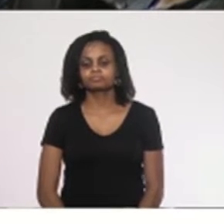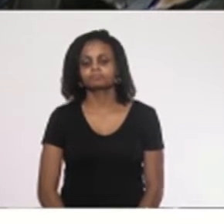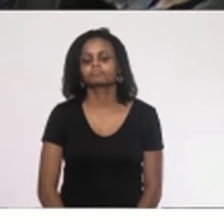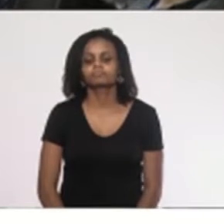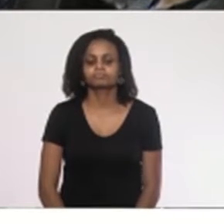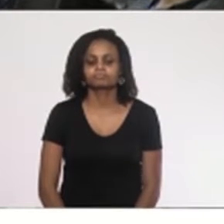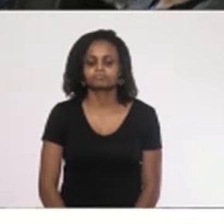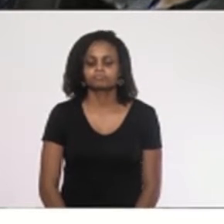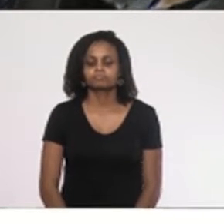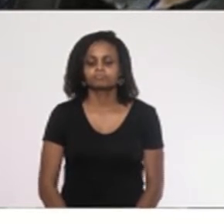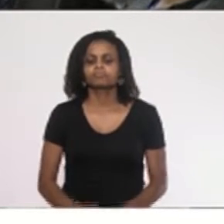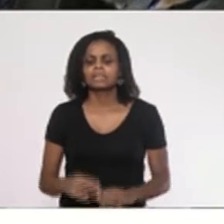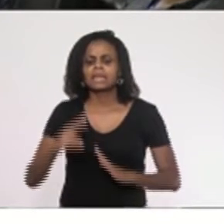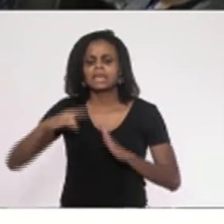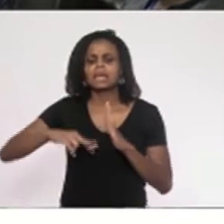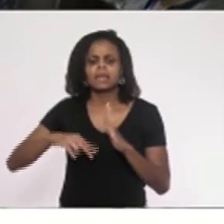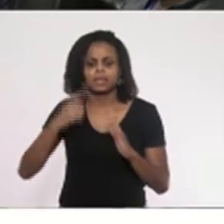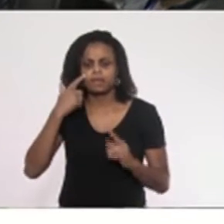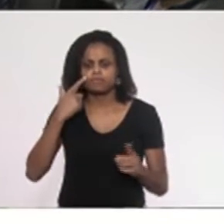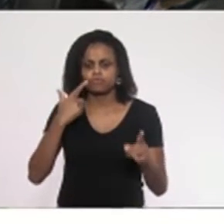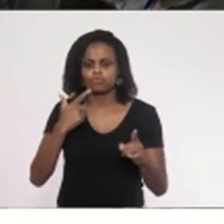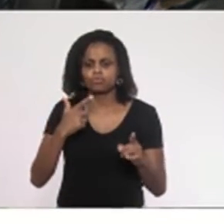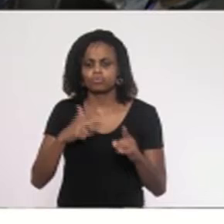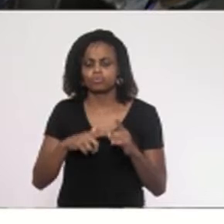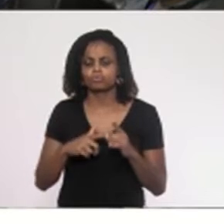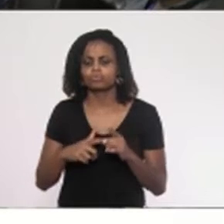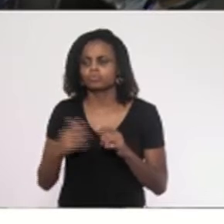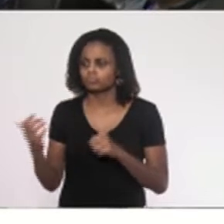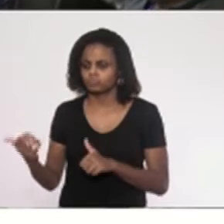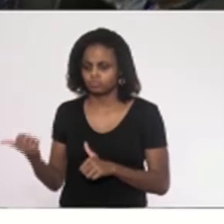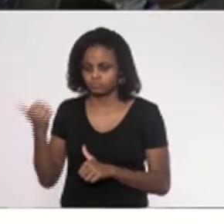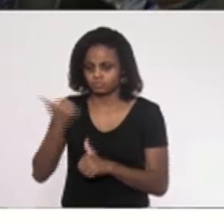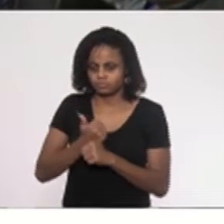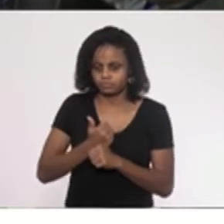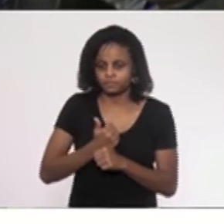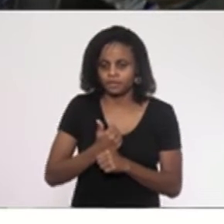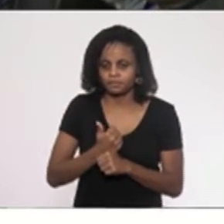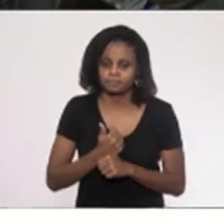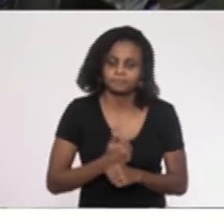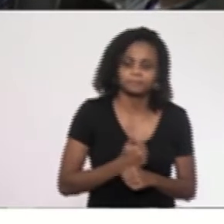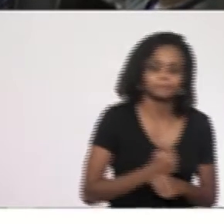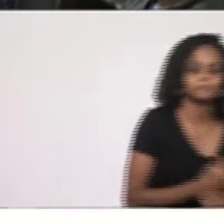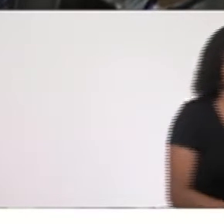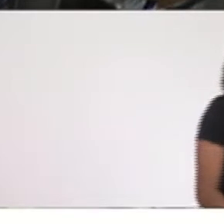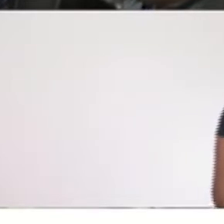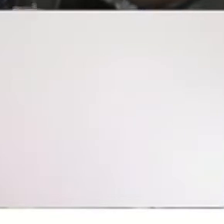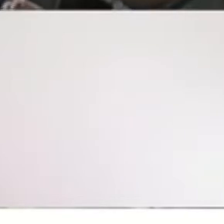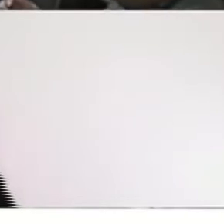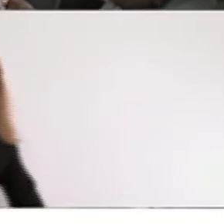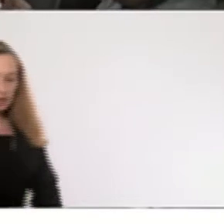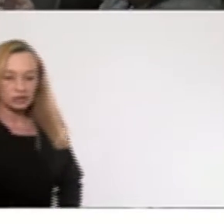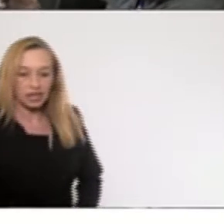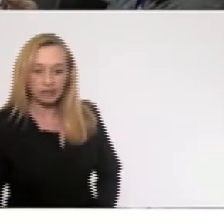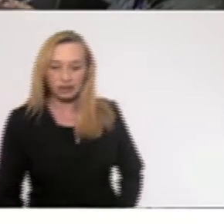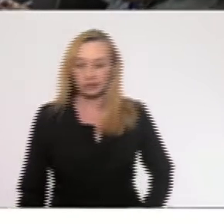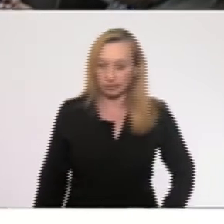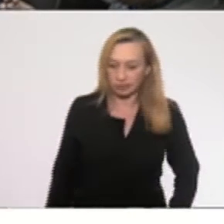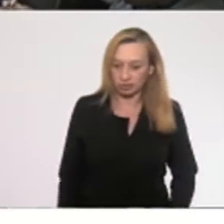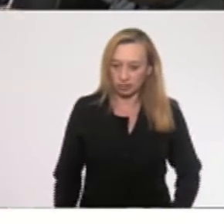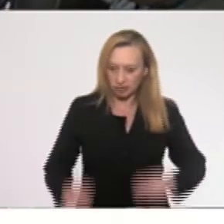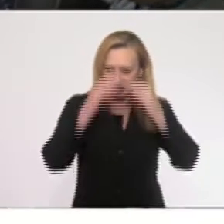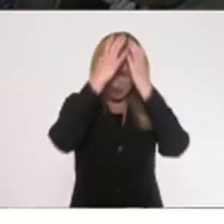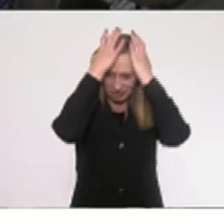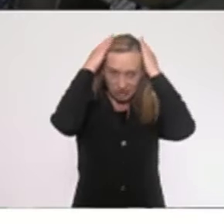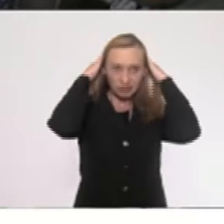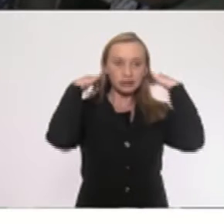Tem aí? Lê para mim, por favor, que você tem onde estou sem. Inclua-se onde couber o seguinte inciso no parágrafo 3º do artigo 22, onde couber com a seguinte redação: lista